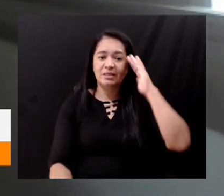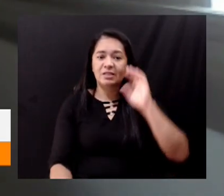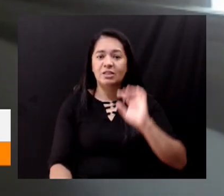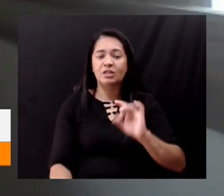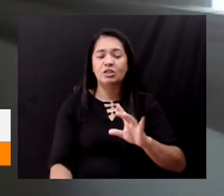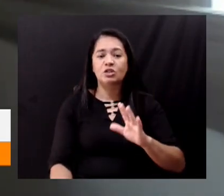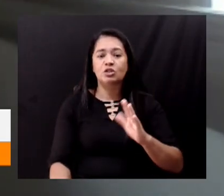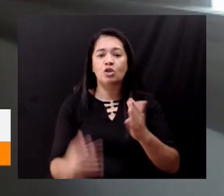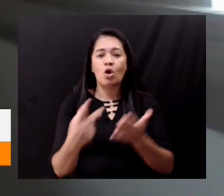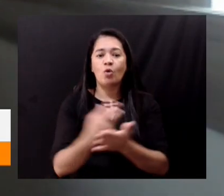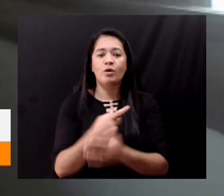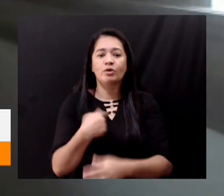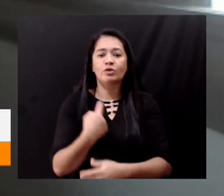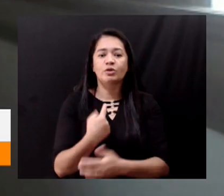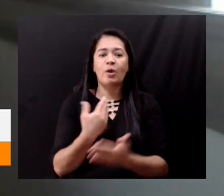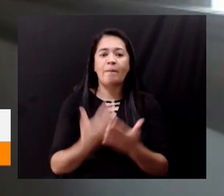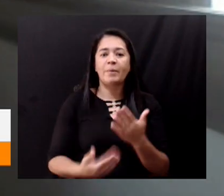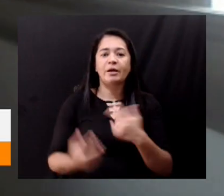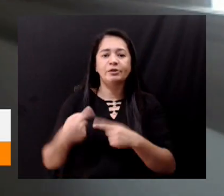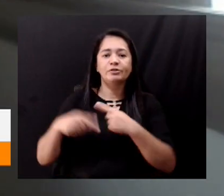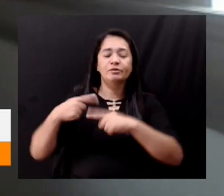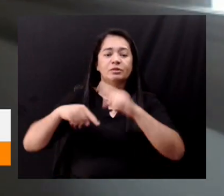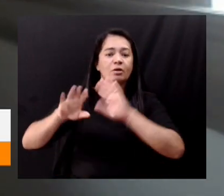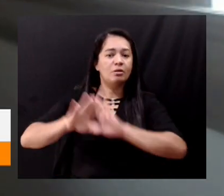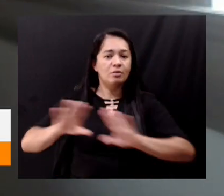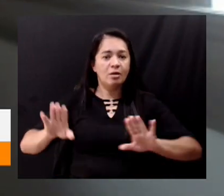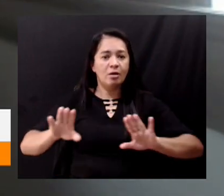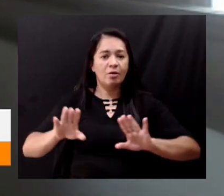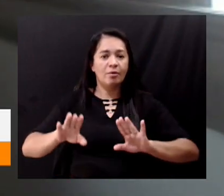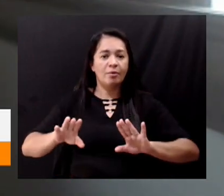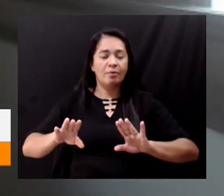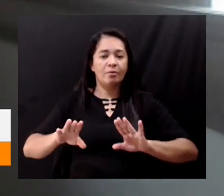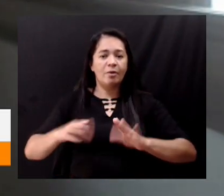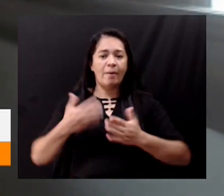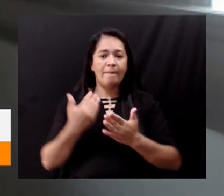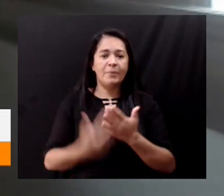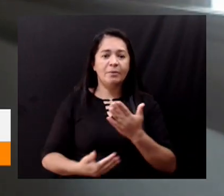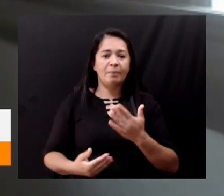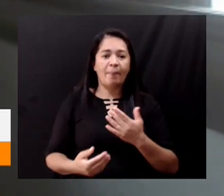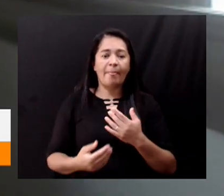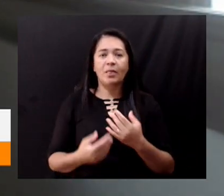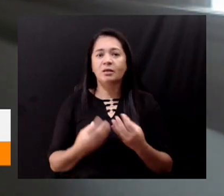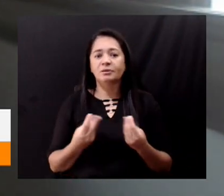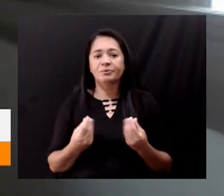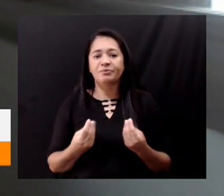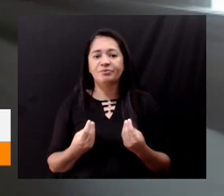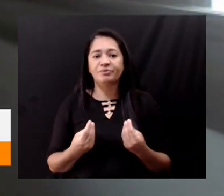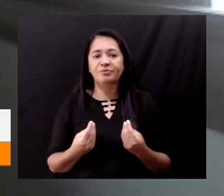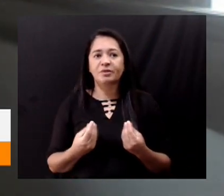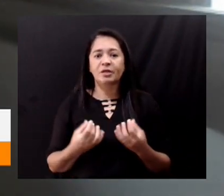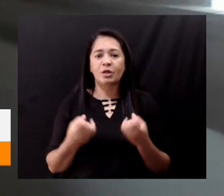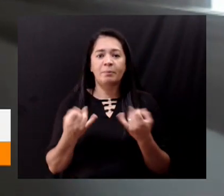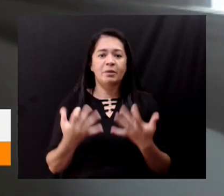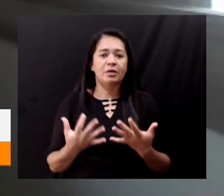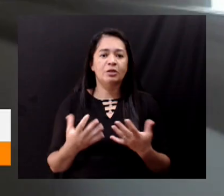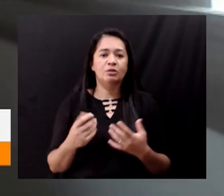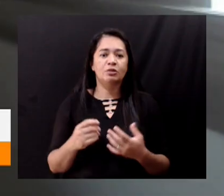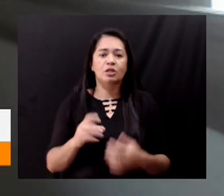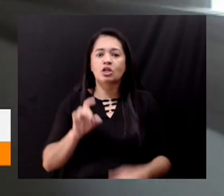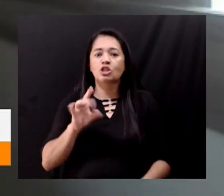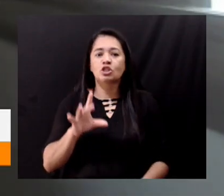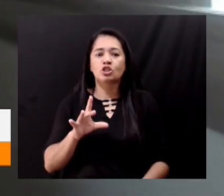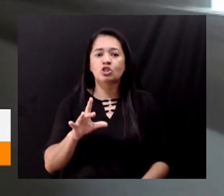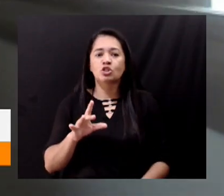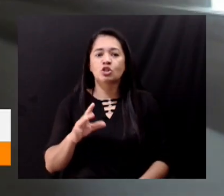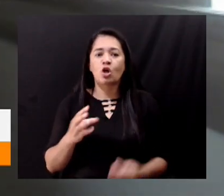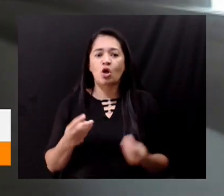gente perder a evolução. E quando eu falo de perder a evolução, eu não estou falando especificamente de ganhar o peso, né? Comer